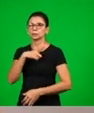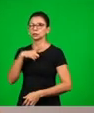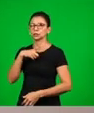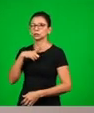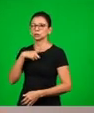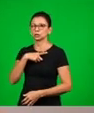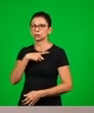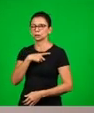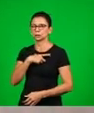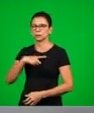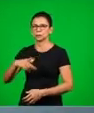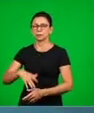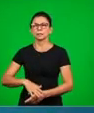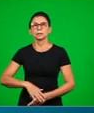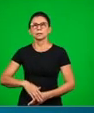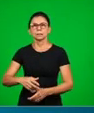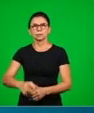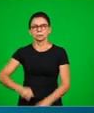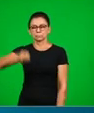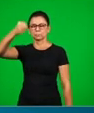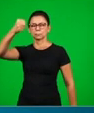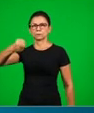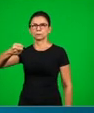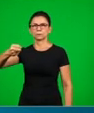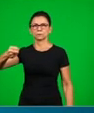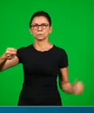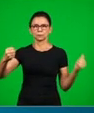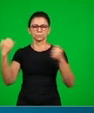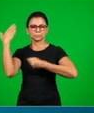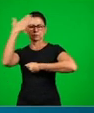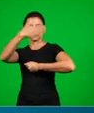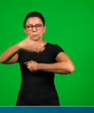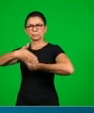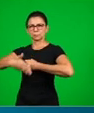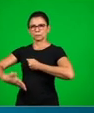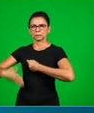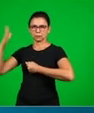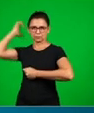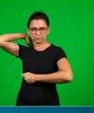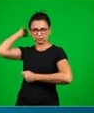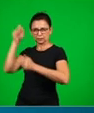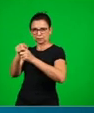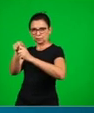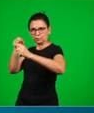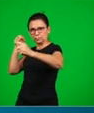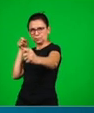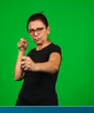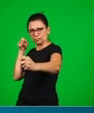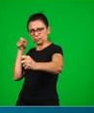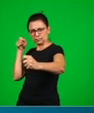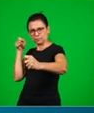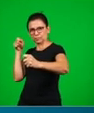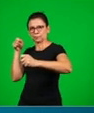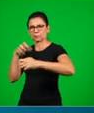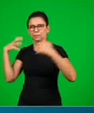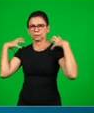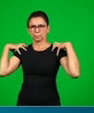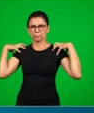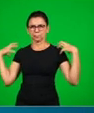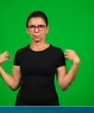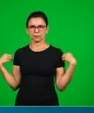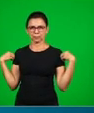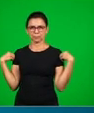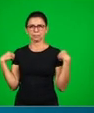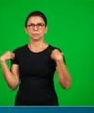as lanças, os escudos, os arcos e as couraças, e os chefes estavam